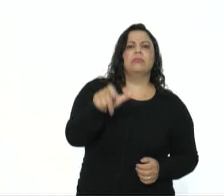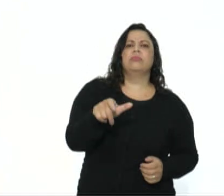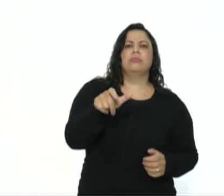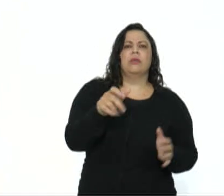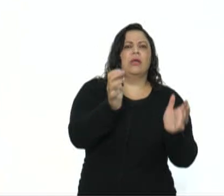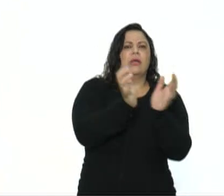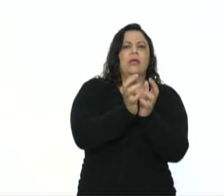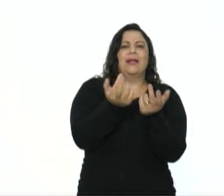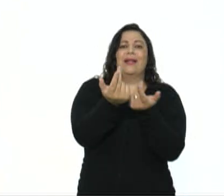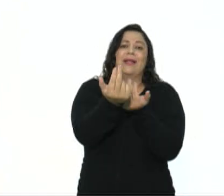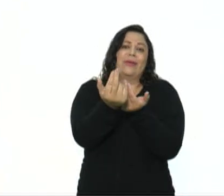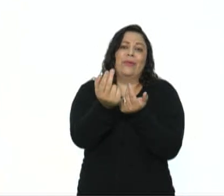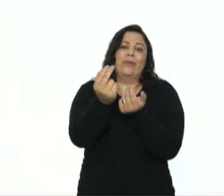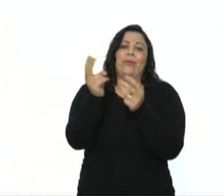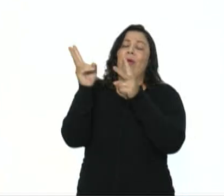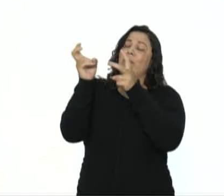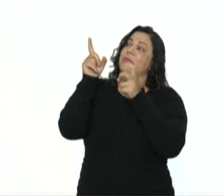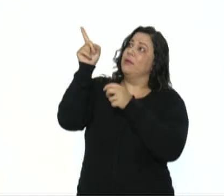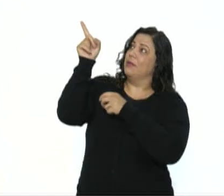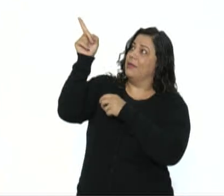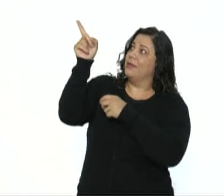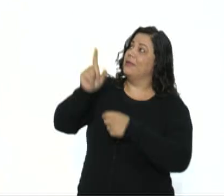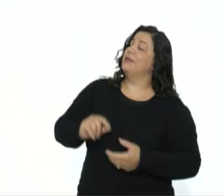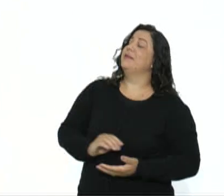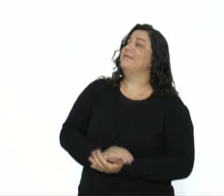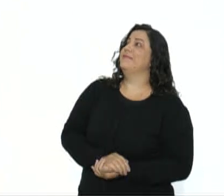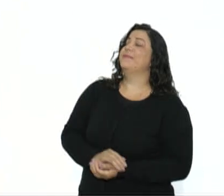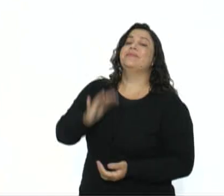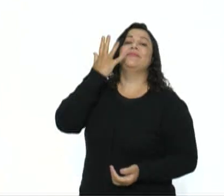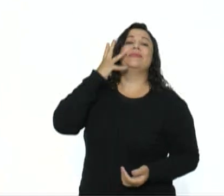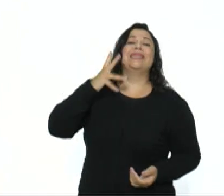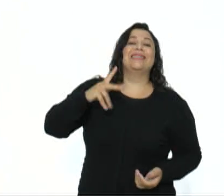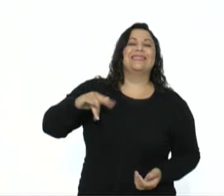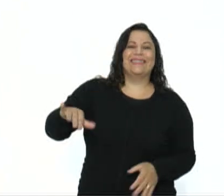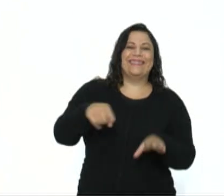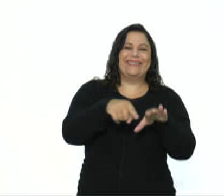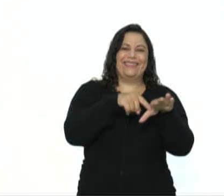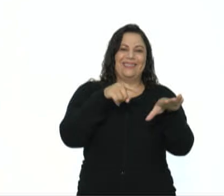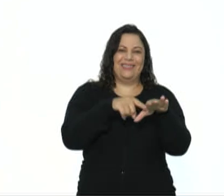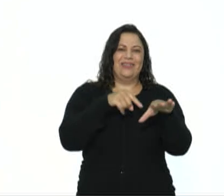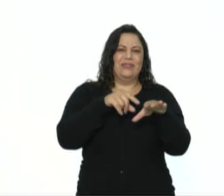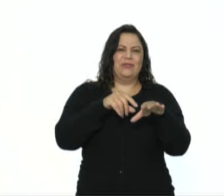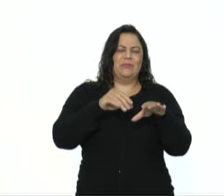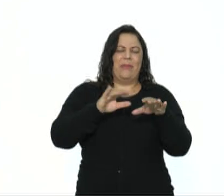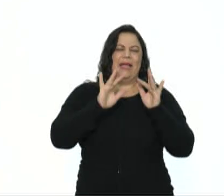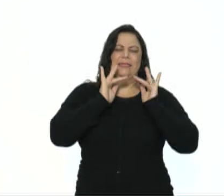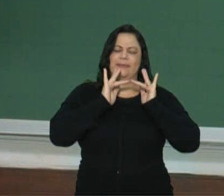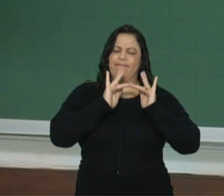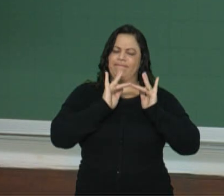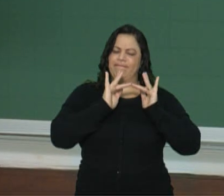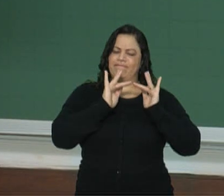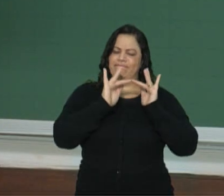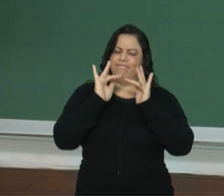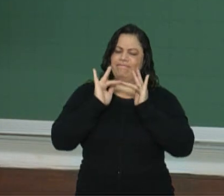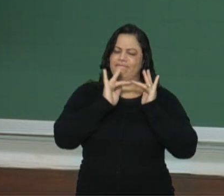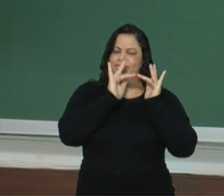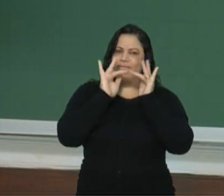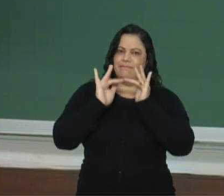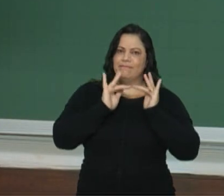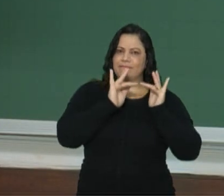olhar para essas crianças aqui, que estão com os pés unidos. Eu só vou compreender cada um